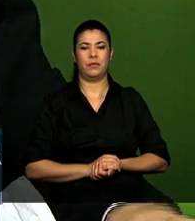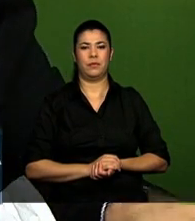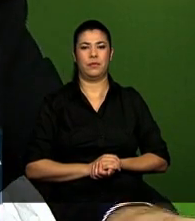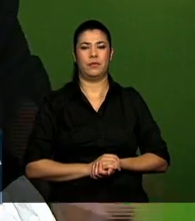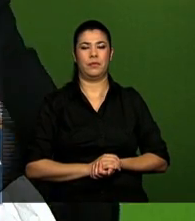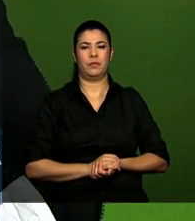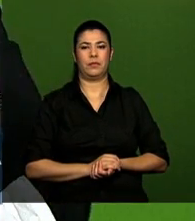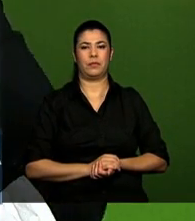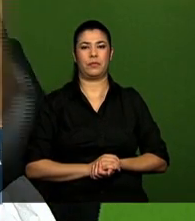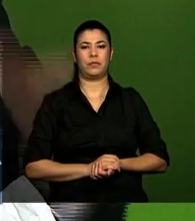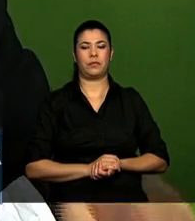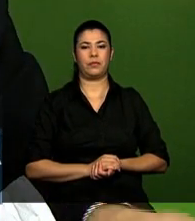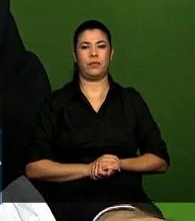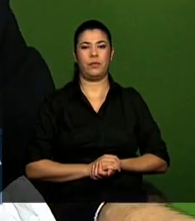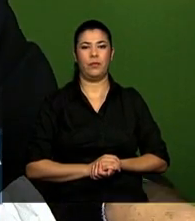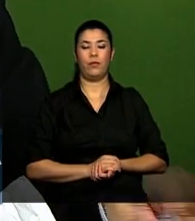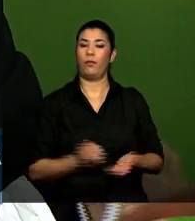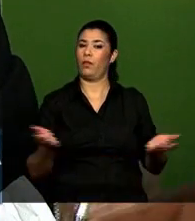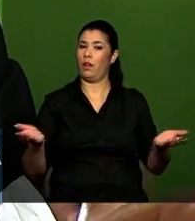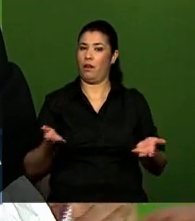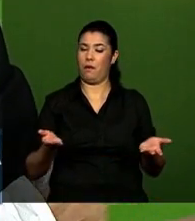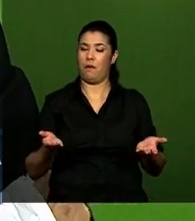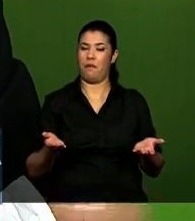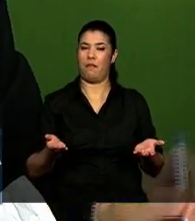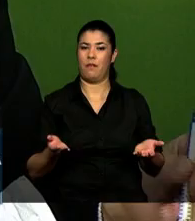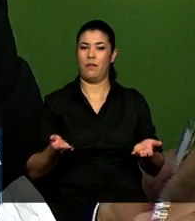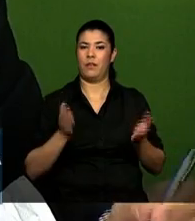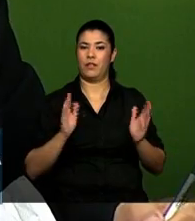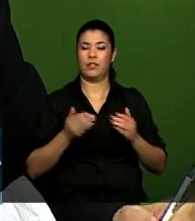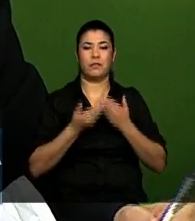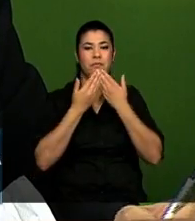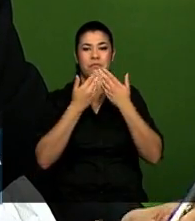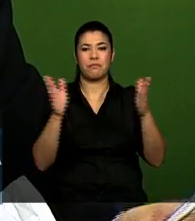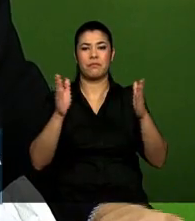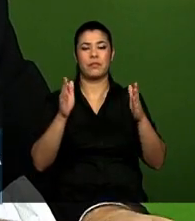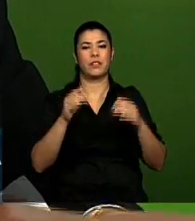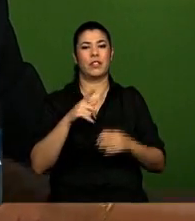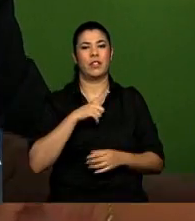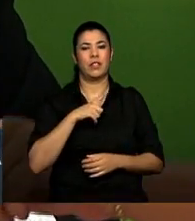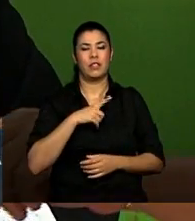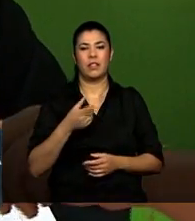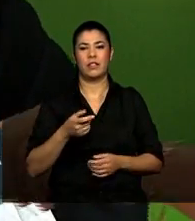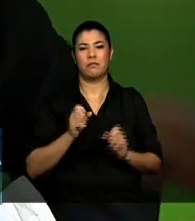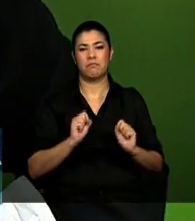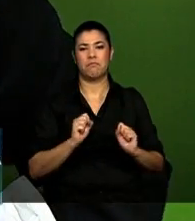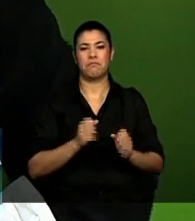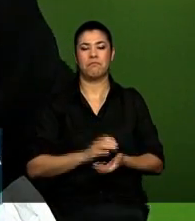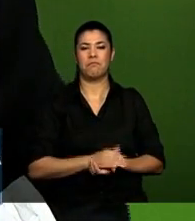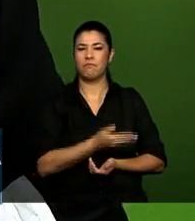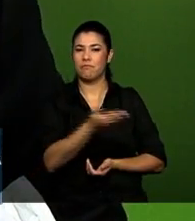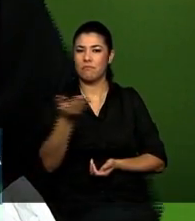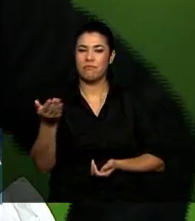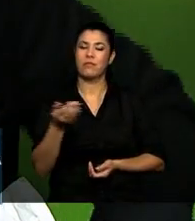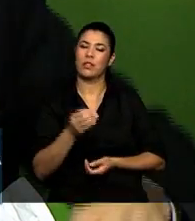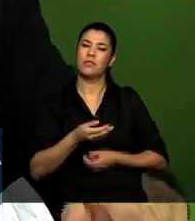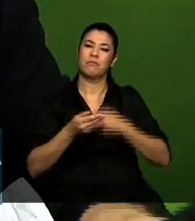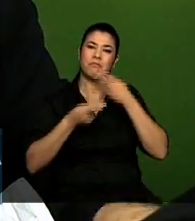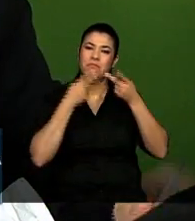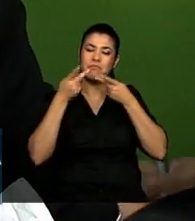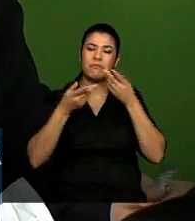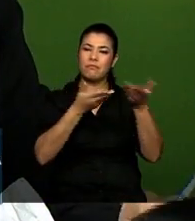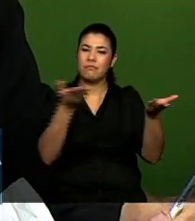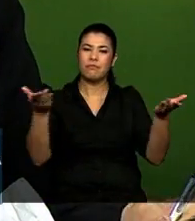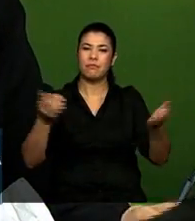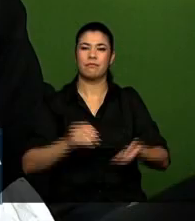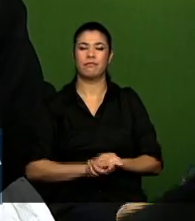e nós estamos aberto a obviamente aos os microfones estão em cima da mesa Pode pode